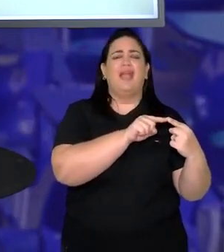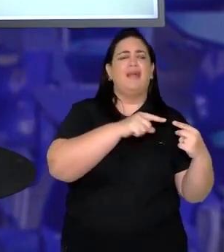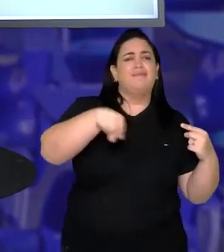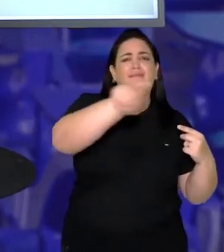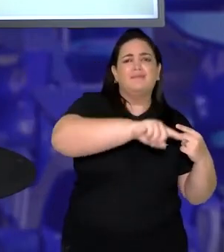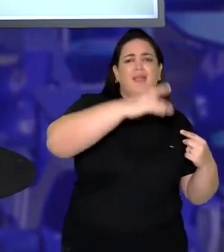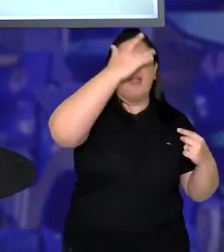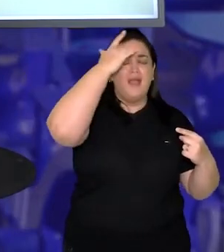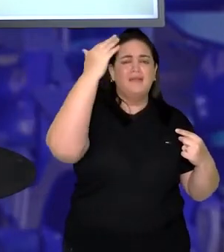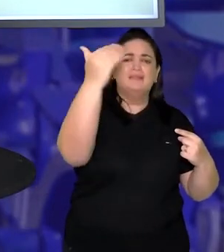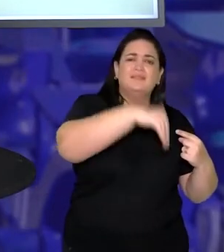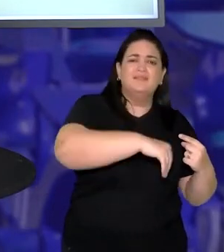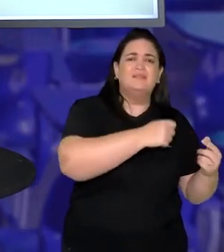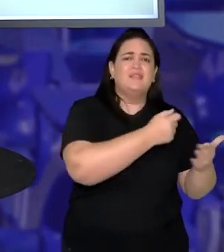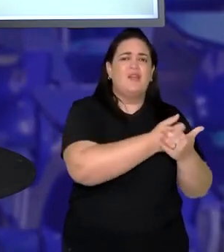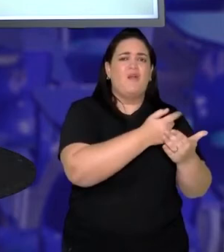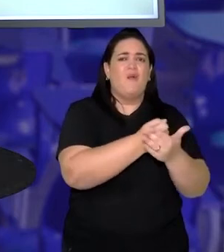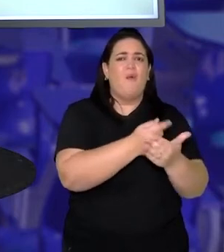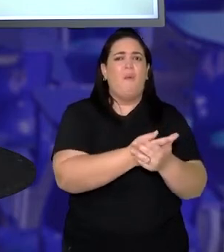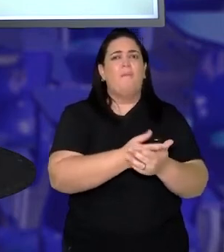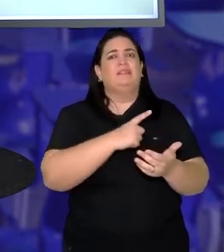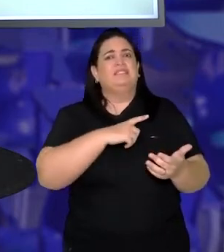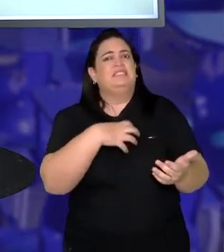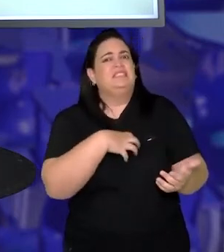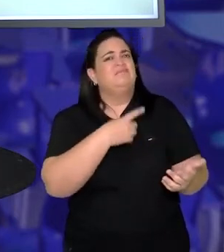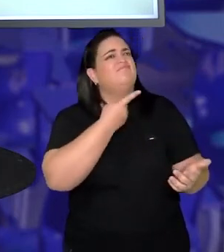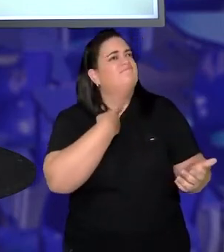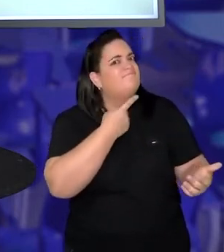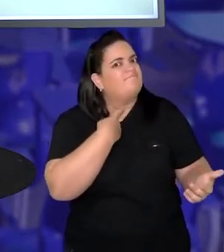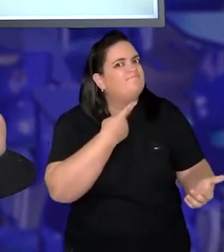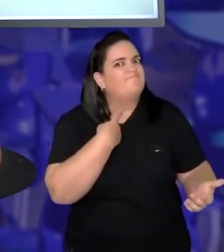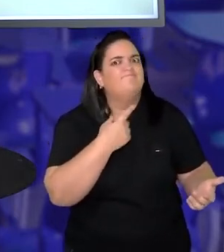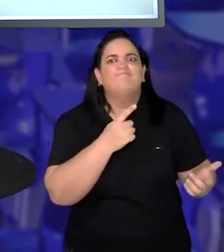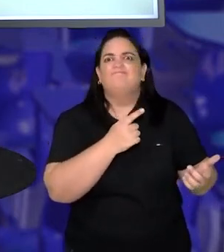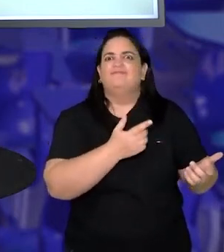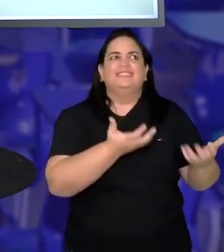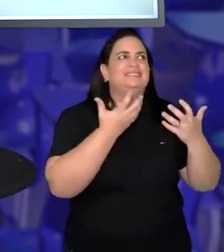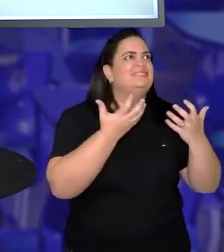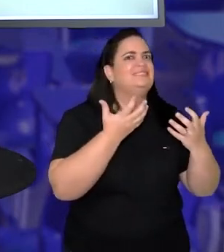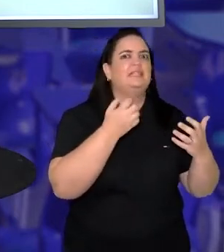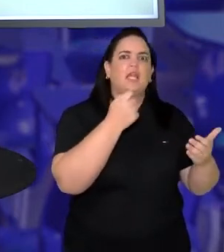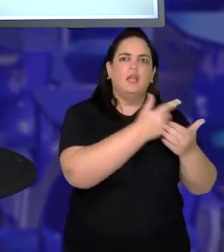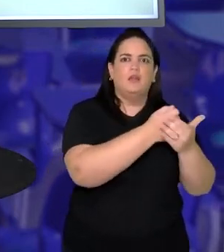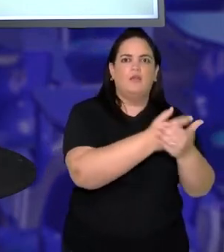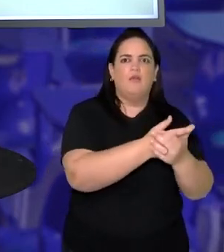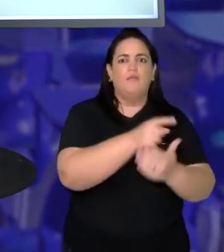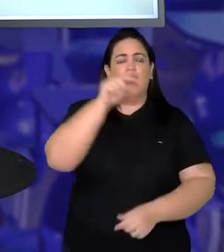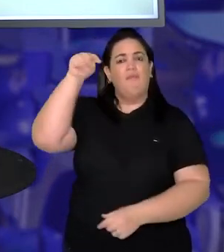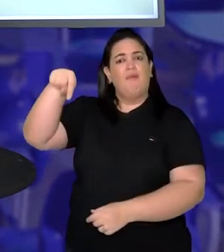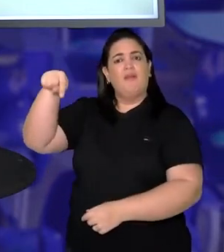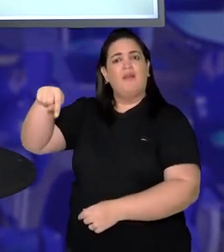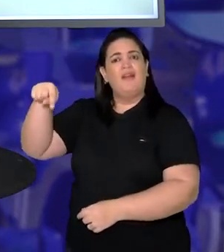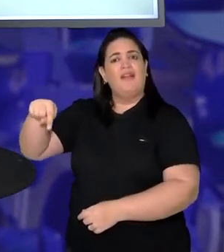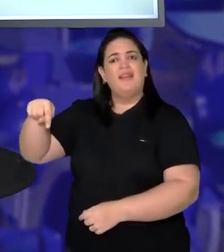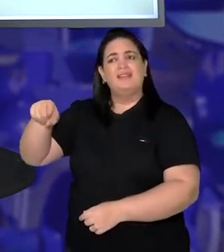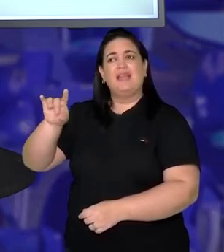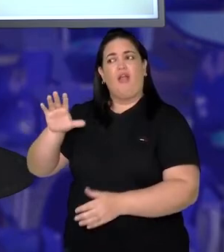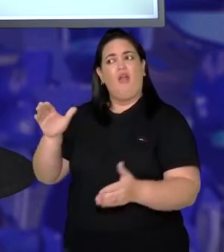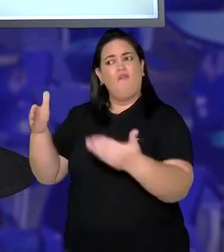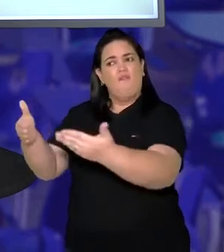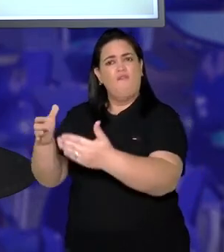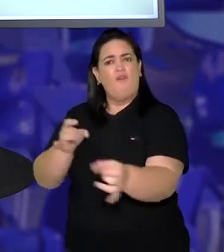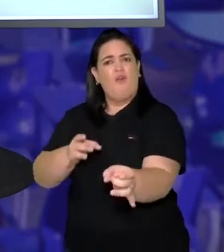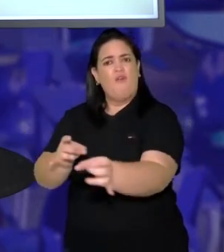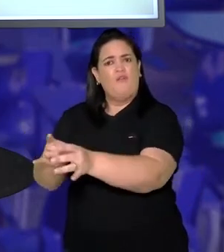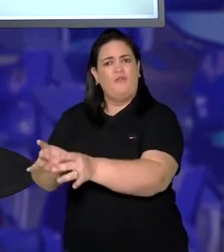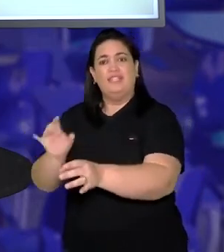gerar um padrão de consumo, criar um interesse de consumo na pessoa que recebe aquela mensagem, e o segundo não necessariamente